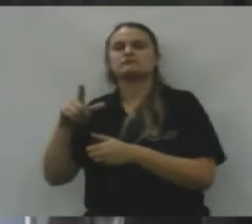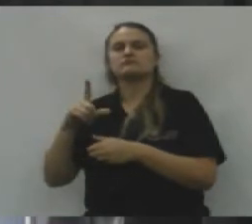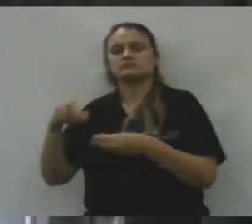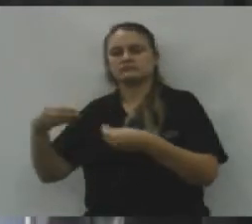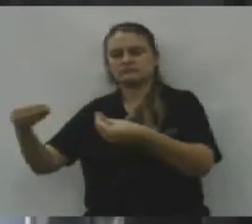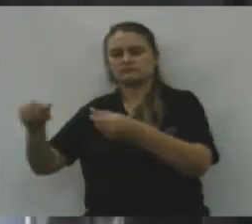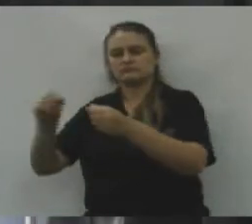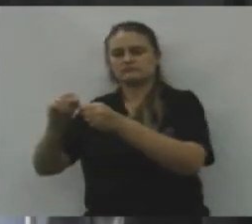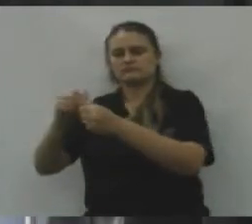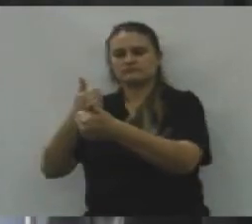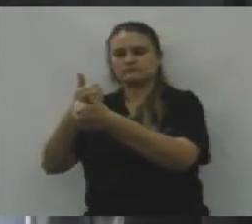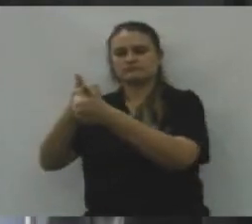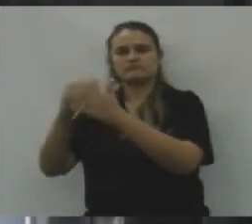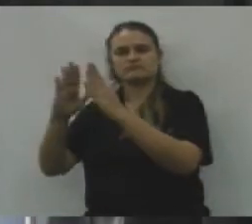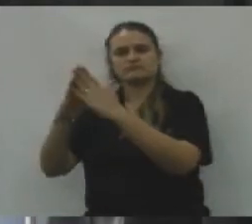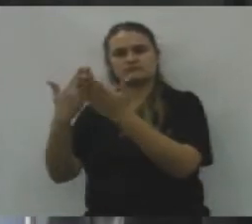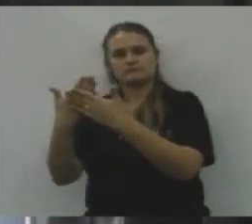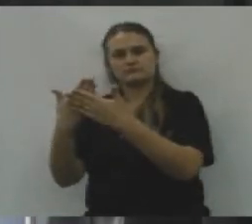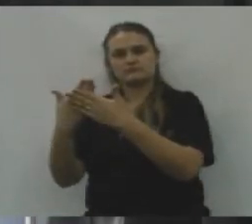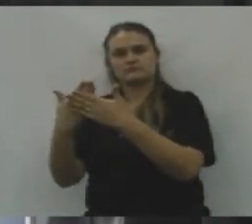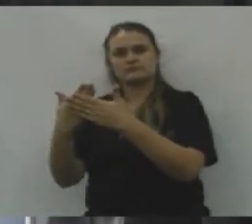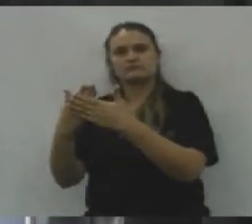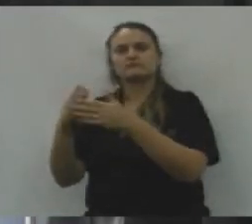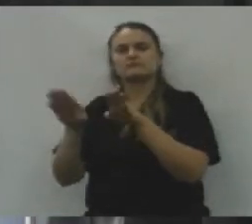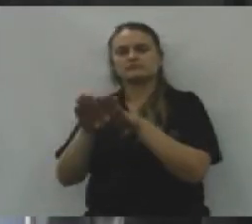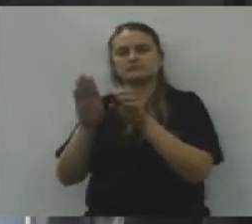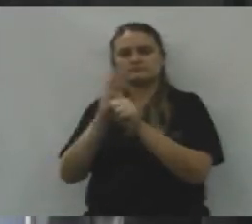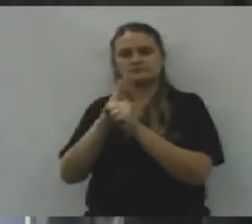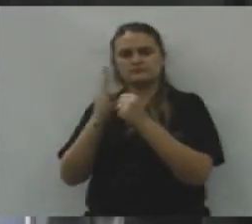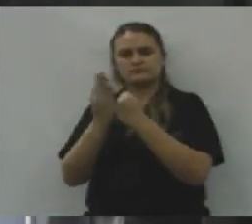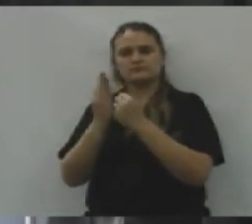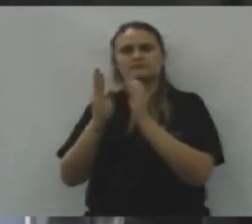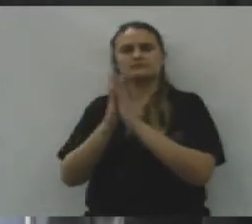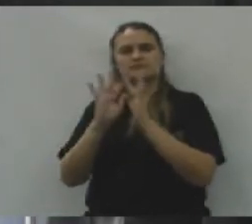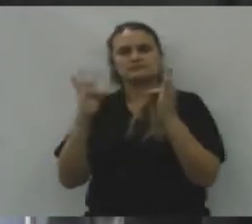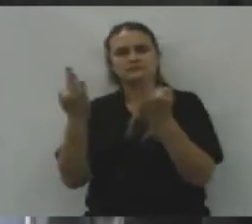trazer ali perto do Colégio São Cristóvão, atendendo a Sagrada Família, todos